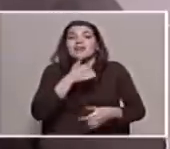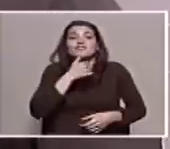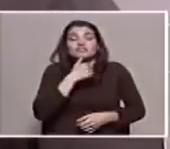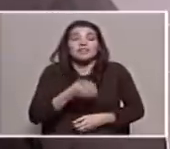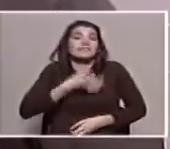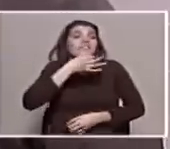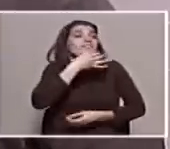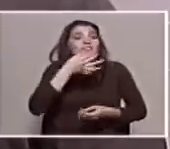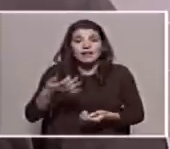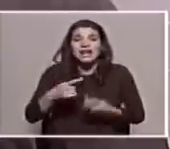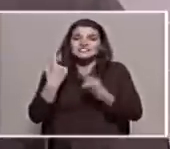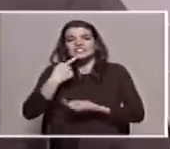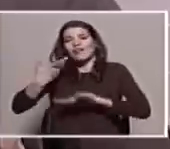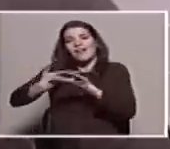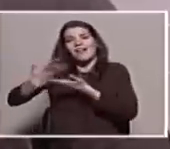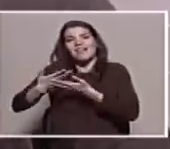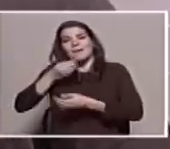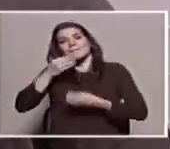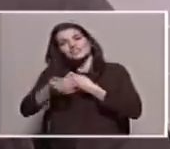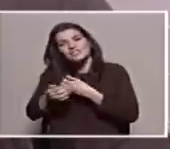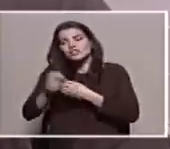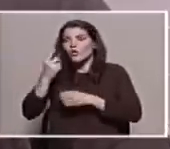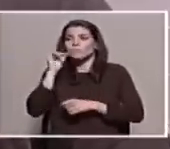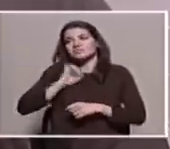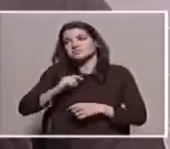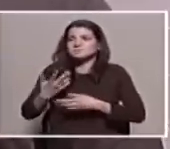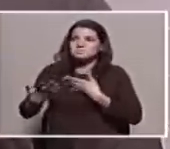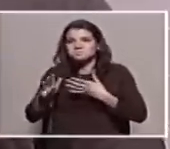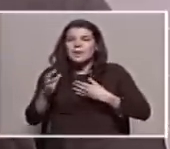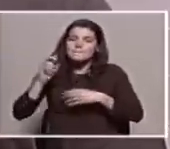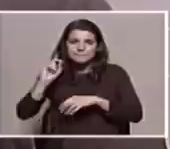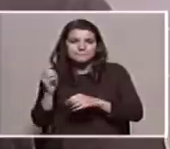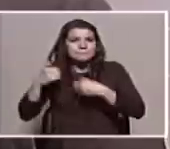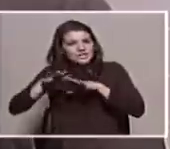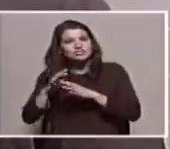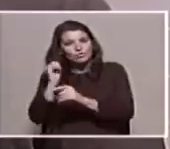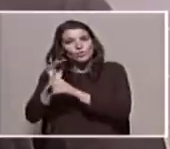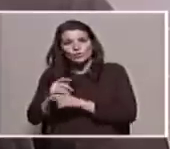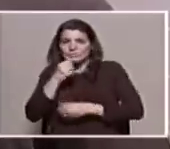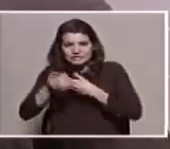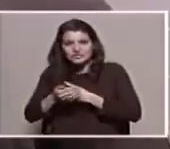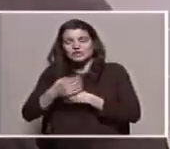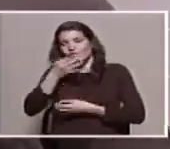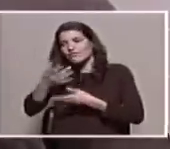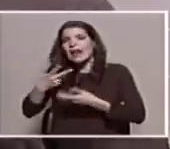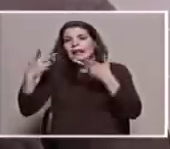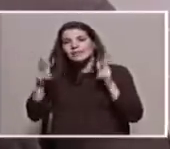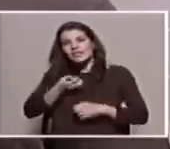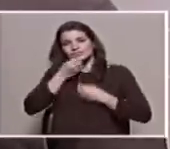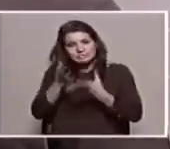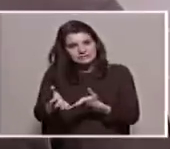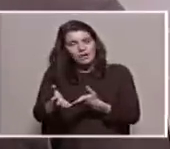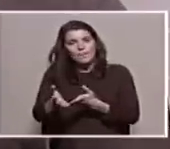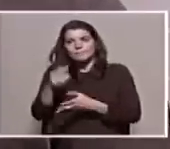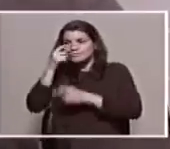com quando falo com com pessoas mais velhas os meus pais também se calhar não tanto mas falo da questão de da liberdade de expressão e quando falam